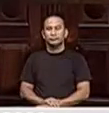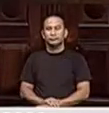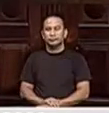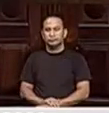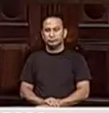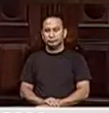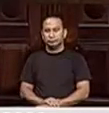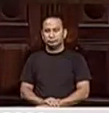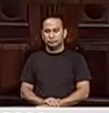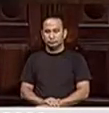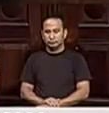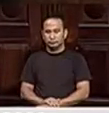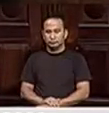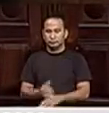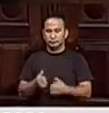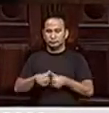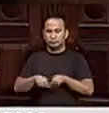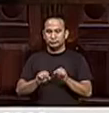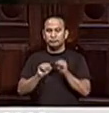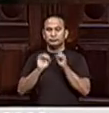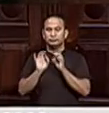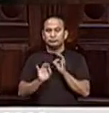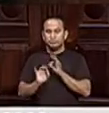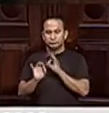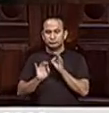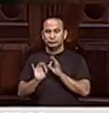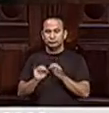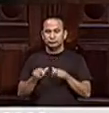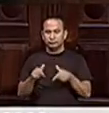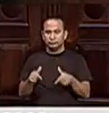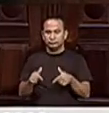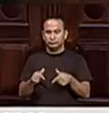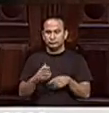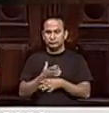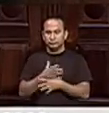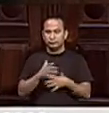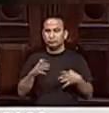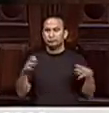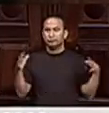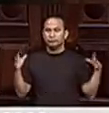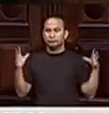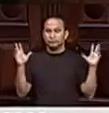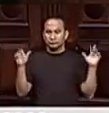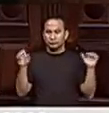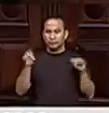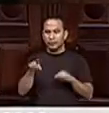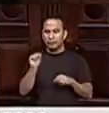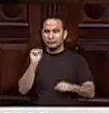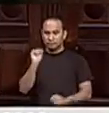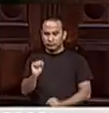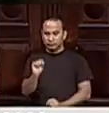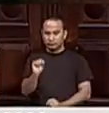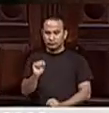entrincheirados e estão produzindo fatos políticos. A grande questão é que